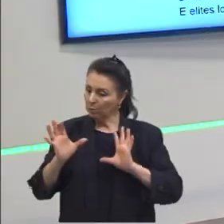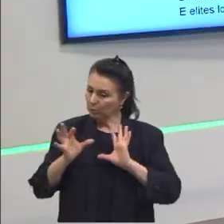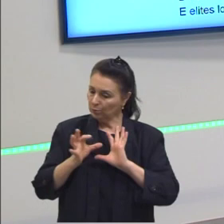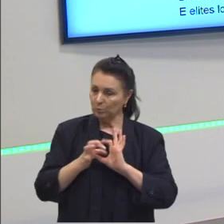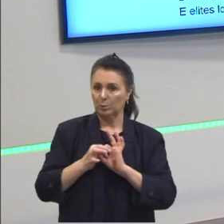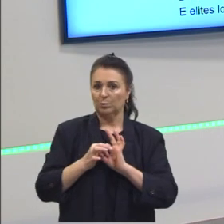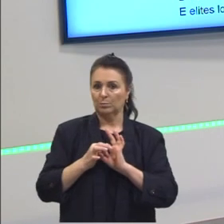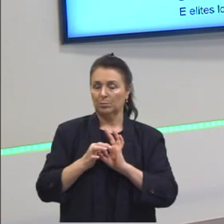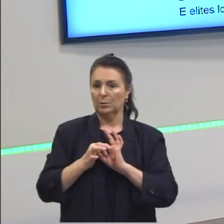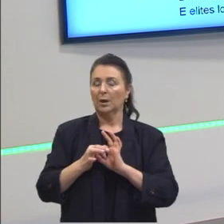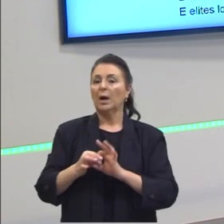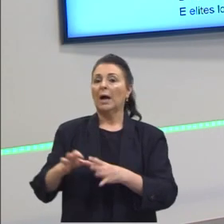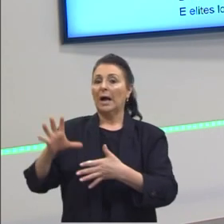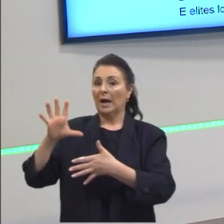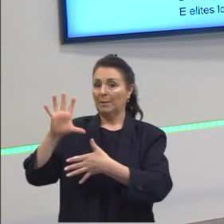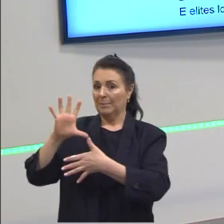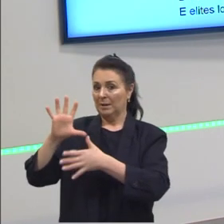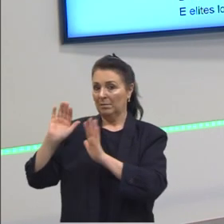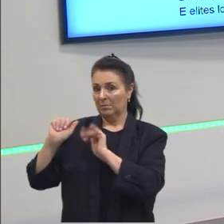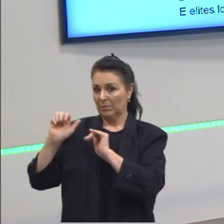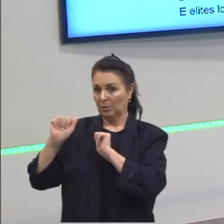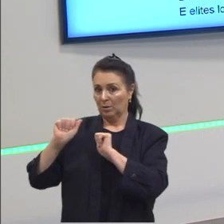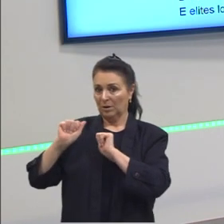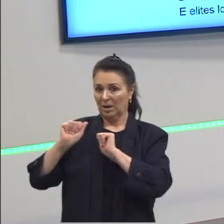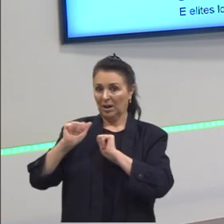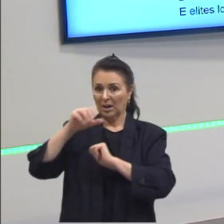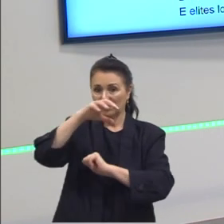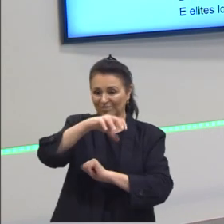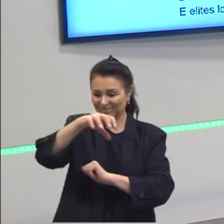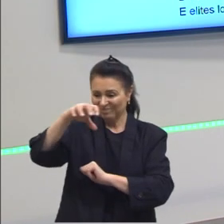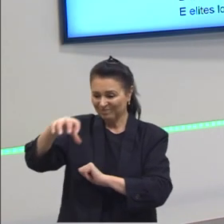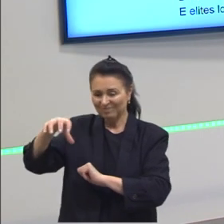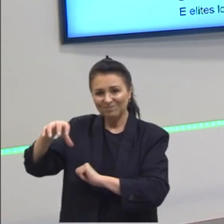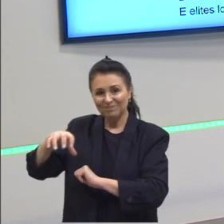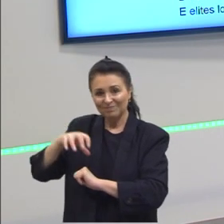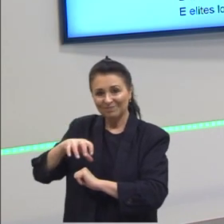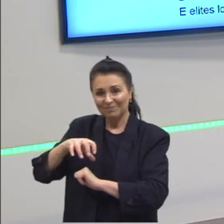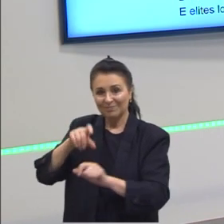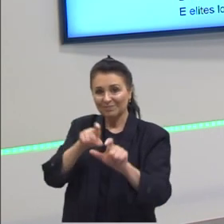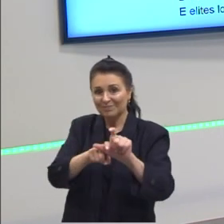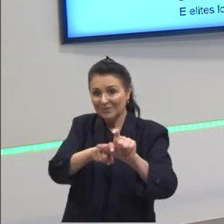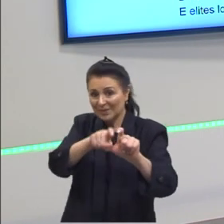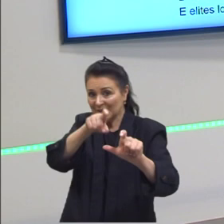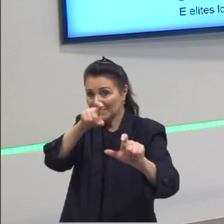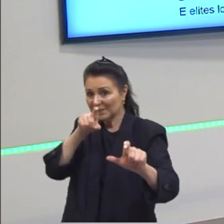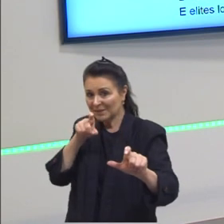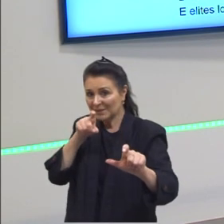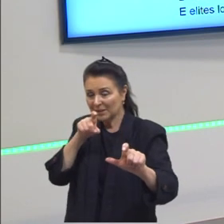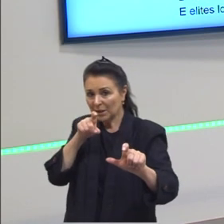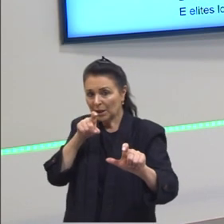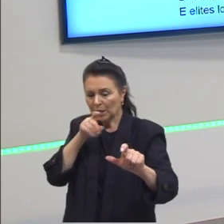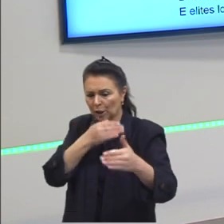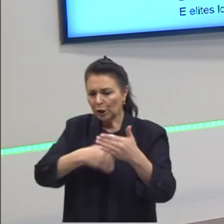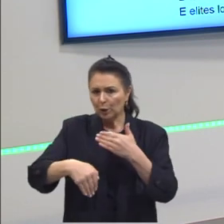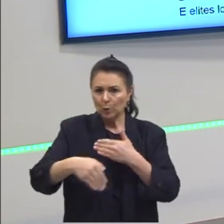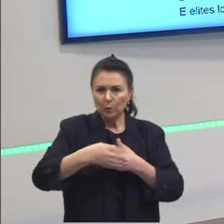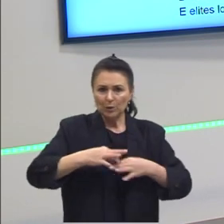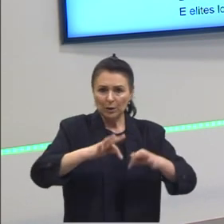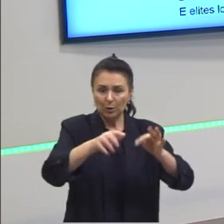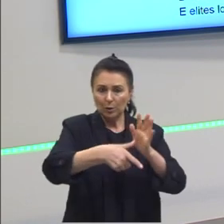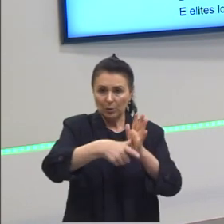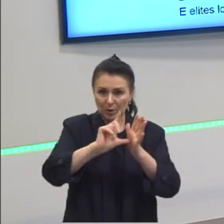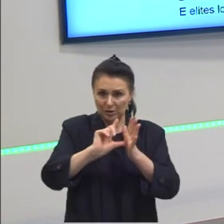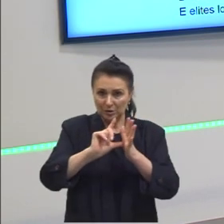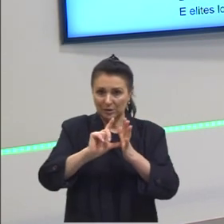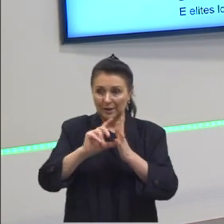Espanhola ela se desintegrou então assim que saiu a independência ao invés daquele território todo né que antes era